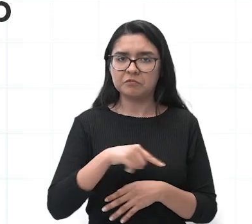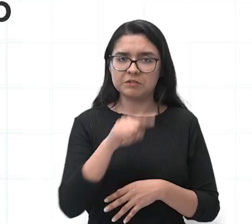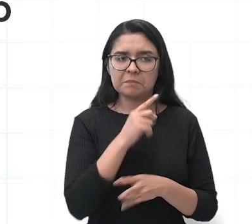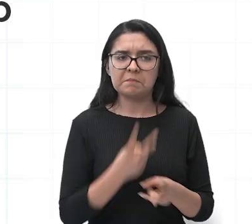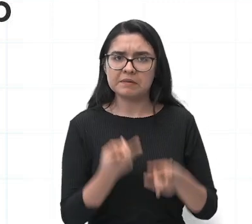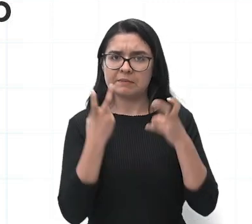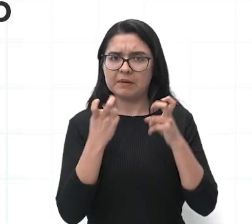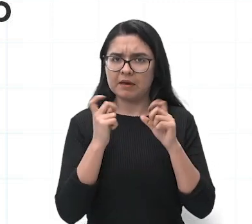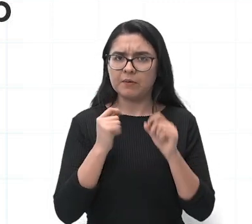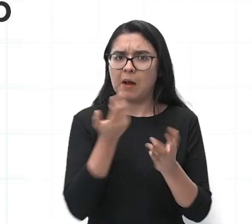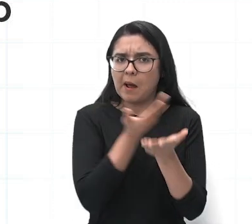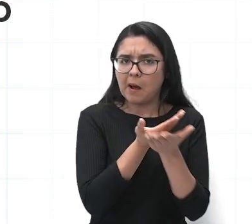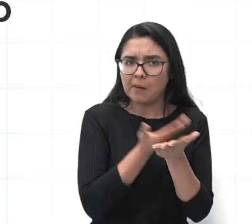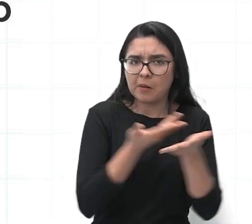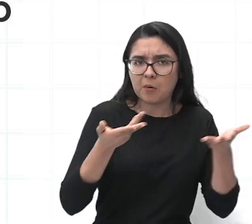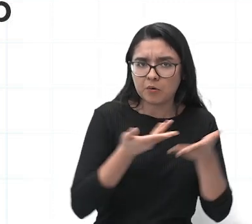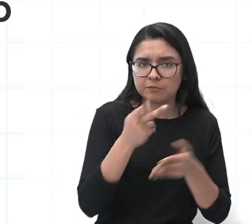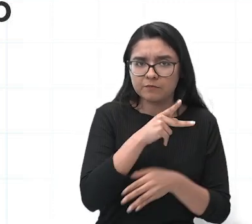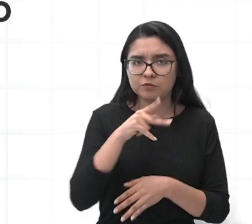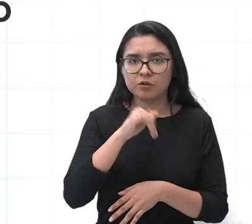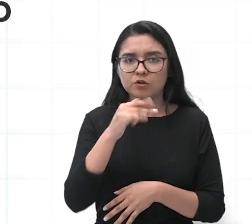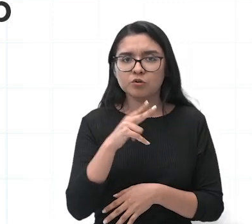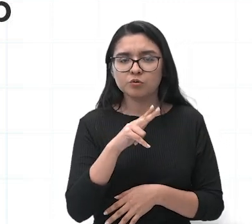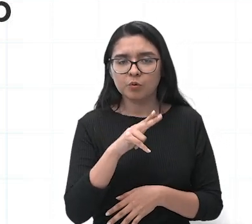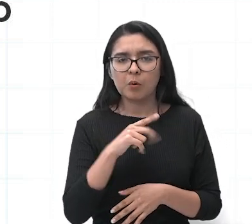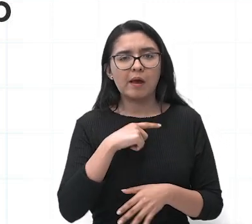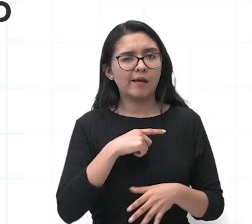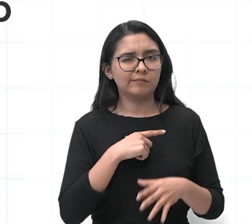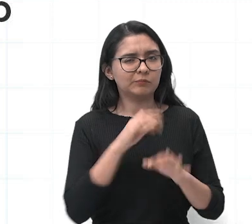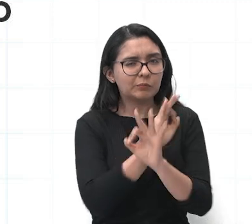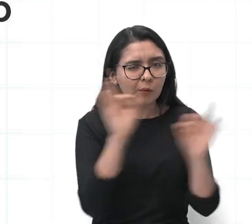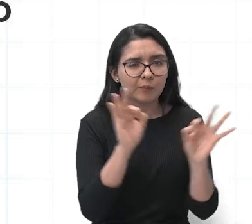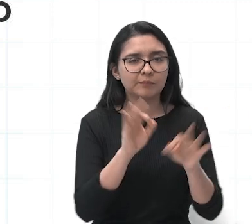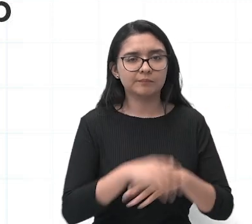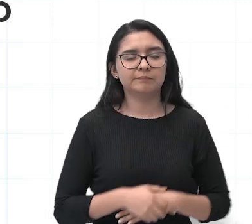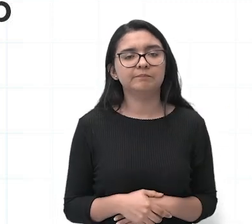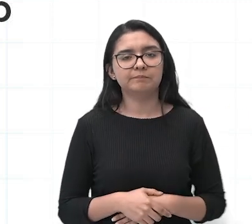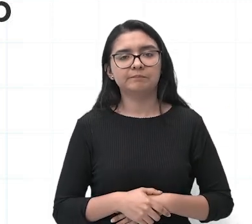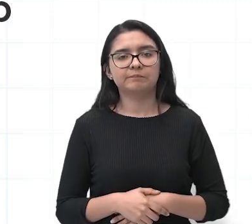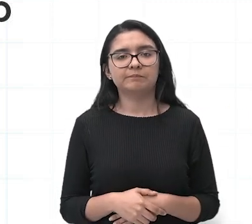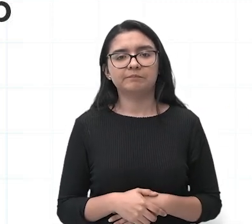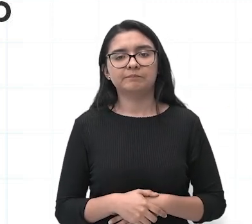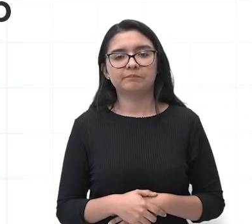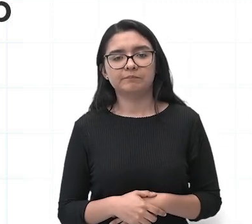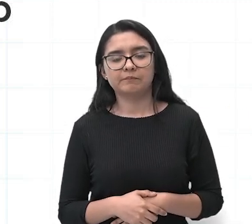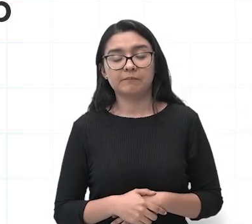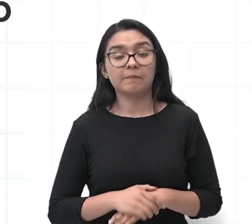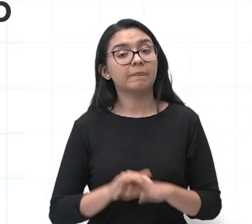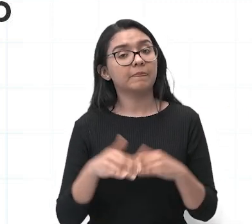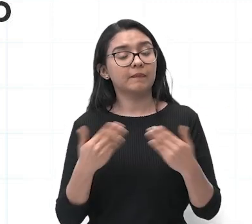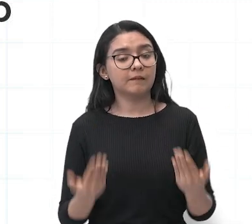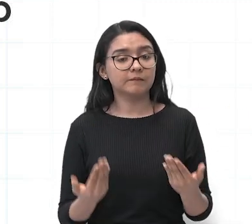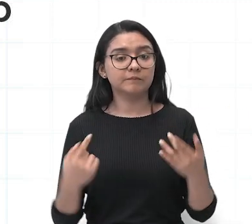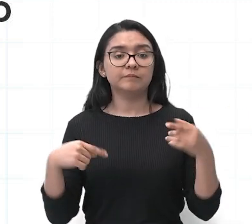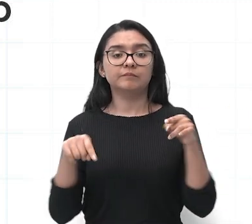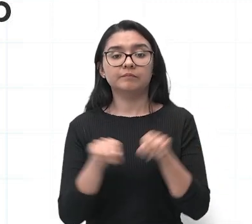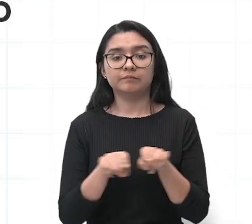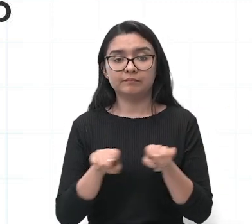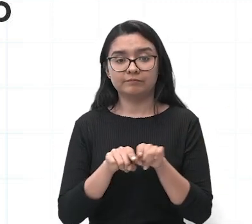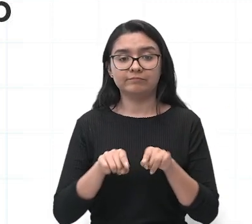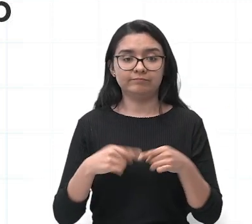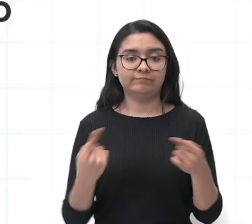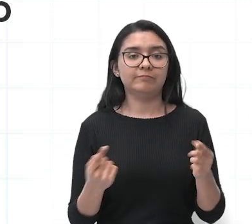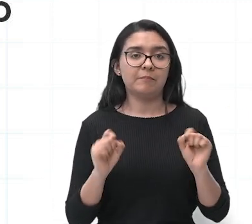professora Ju hoje? E aí? Vocês observaram, vocês viram que a aula de hoje é muito top? Entenderam? É muito bacana, é